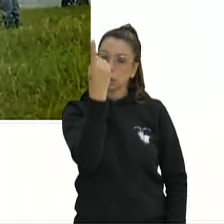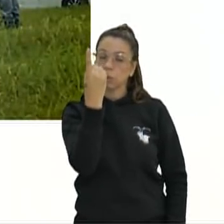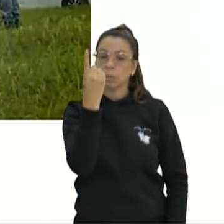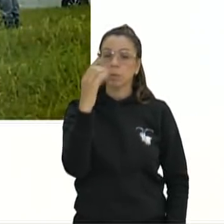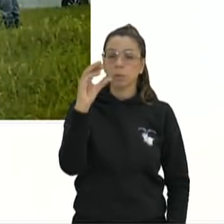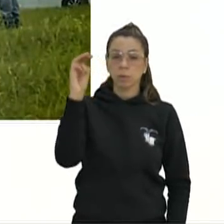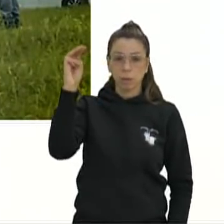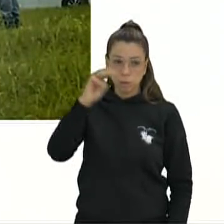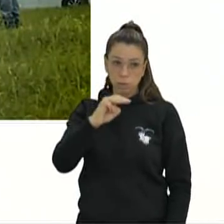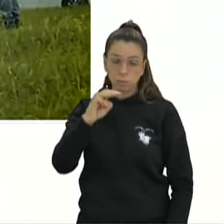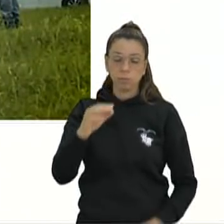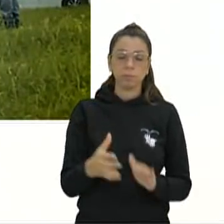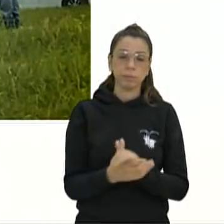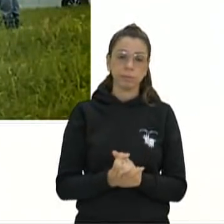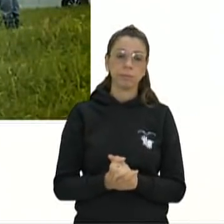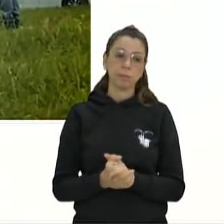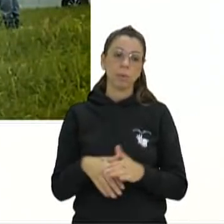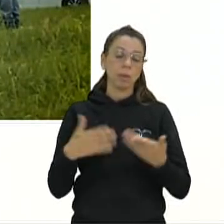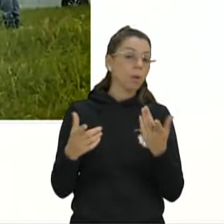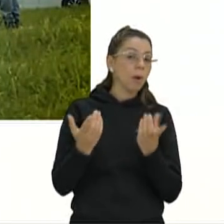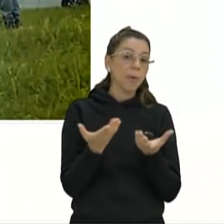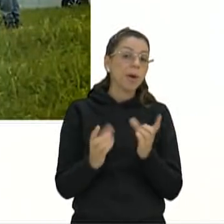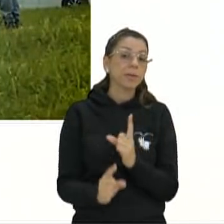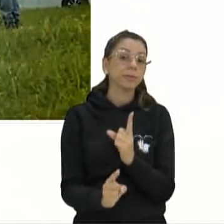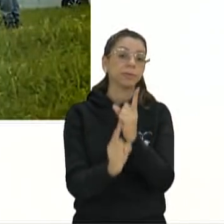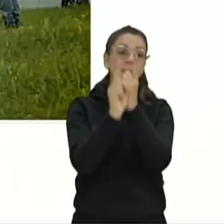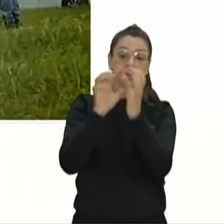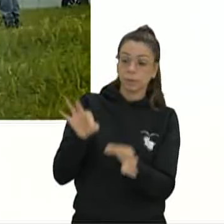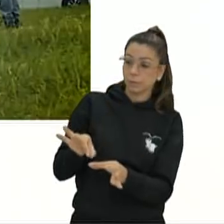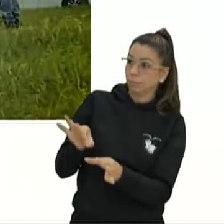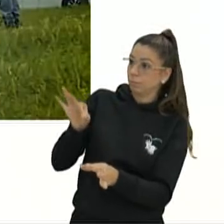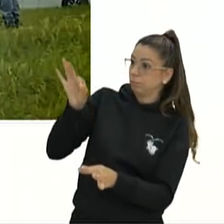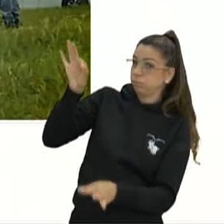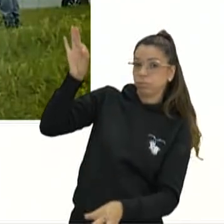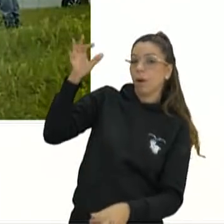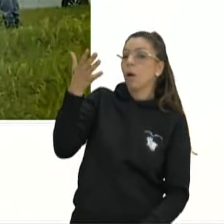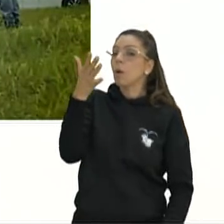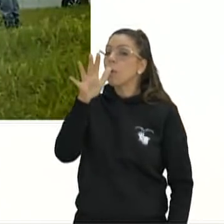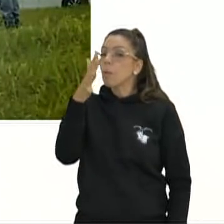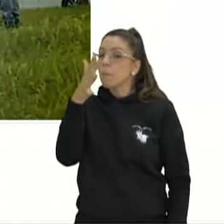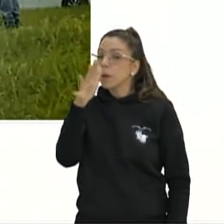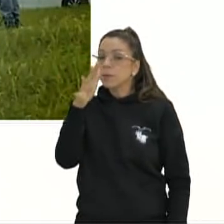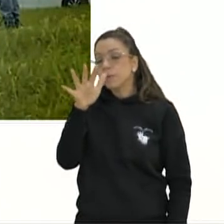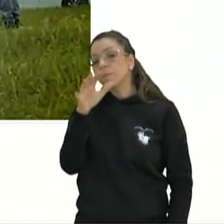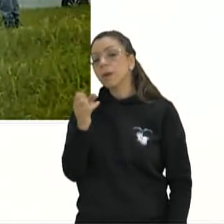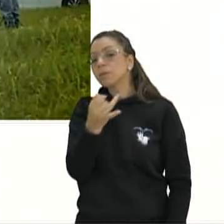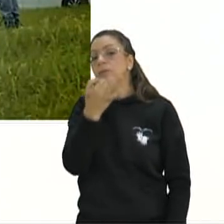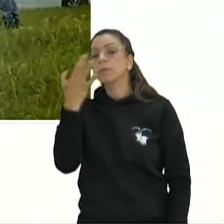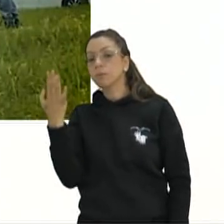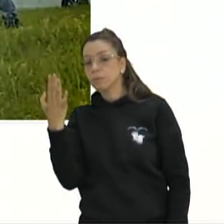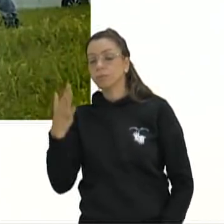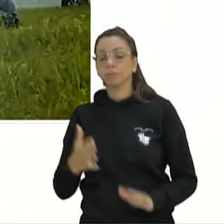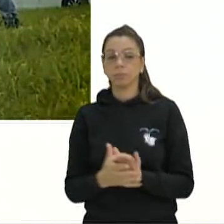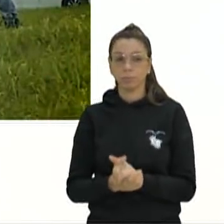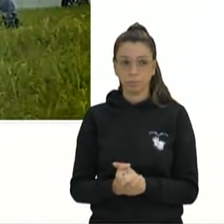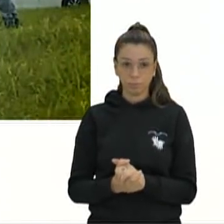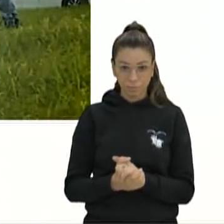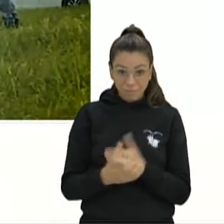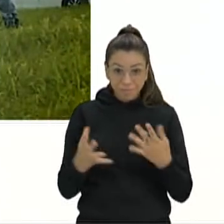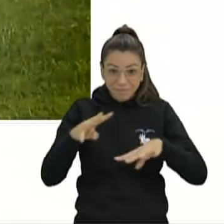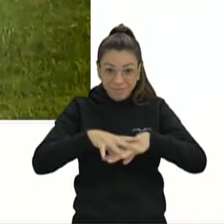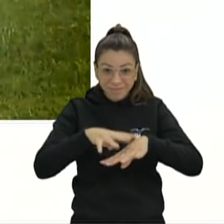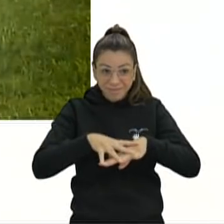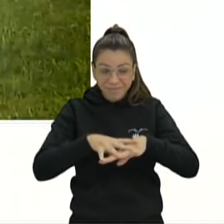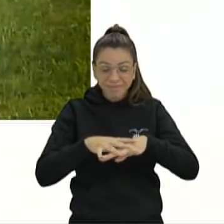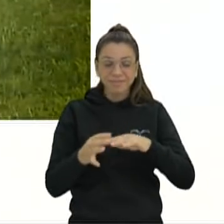1 metro. Então agora nós vamos descobrir quanto é a altura daquela torre, aquela chaminézinha ali atrás. Vamos para as